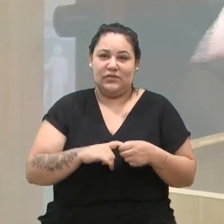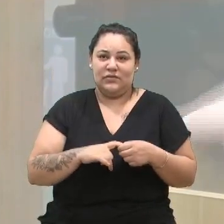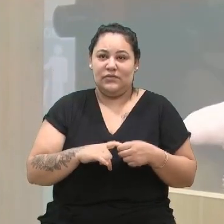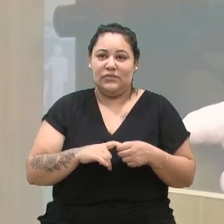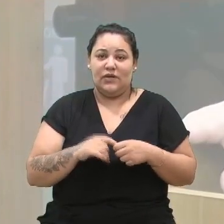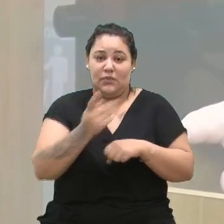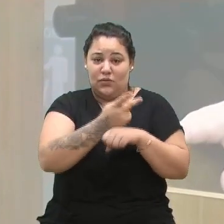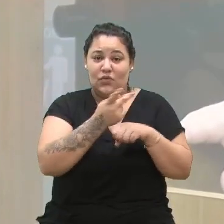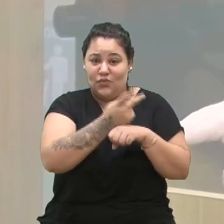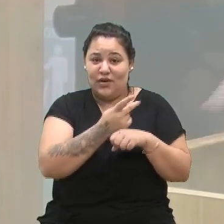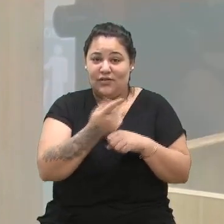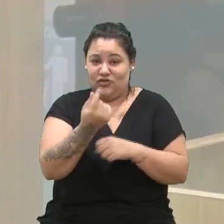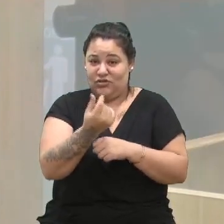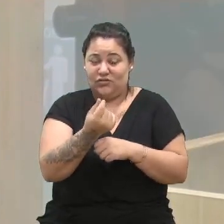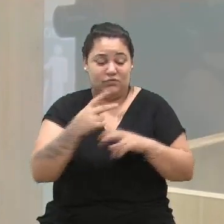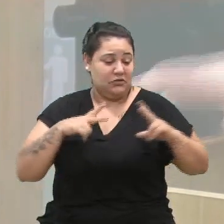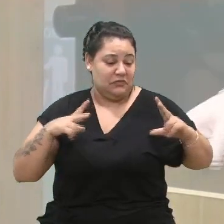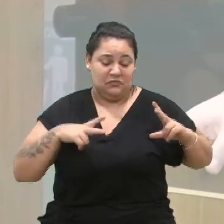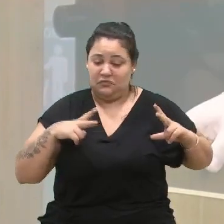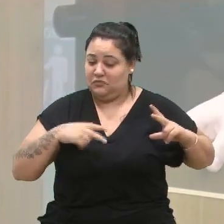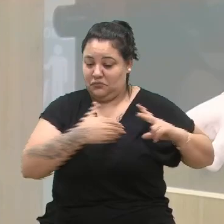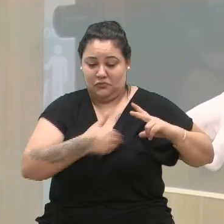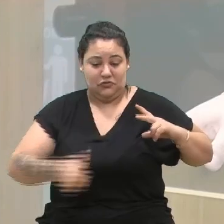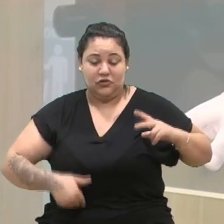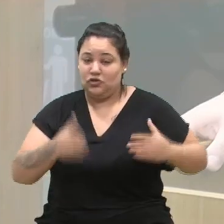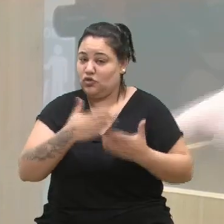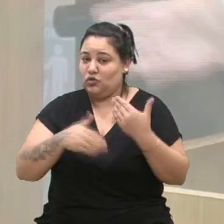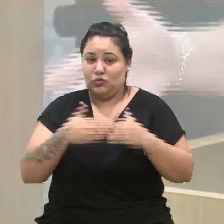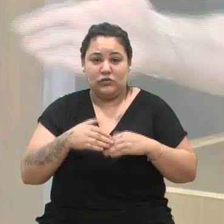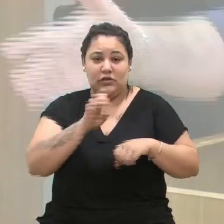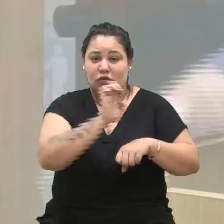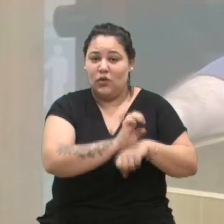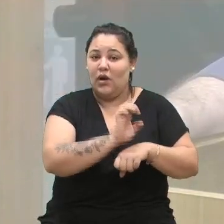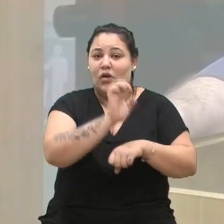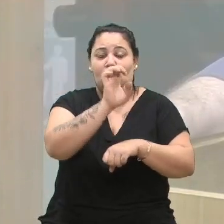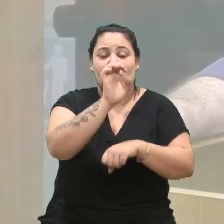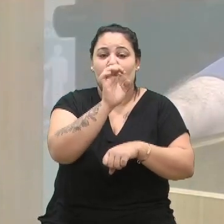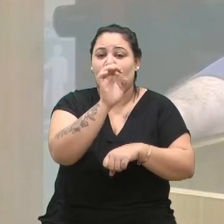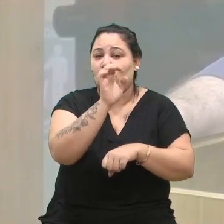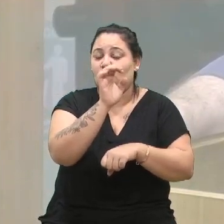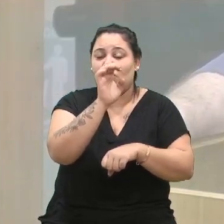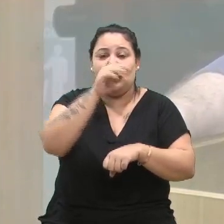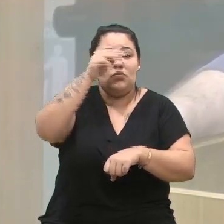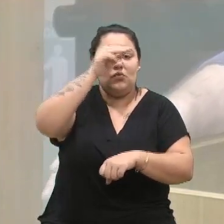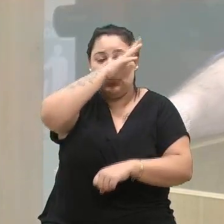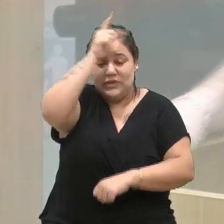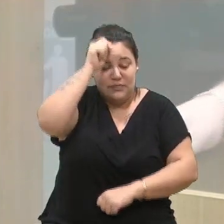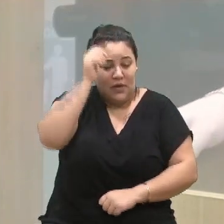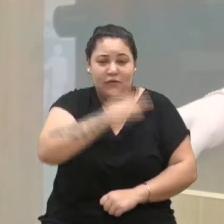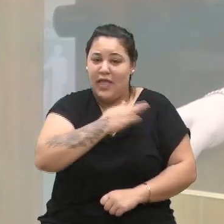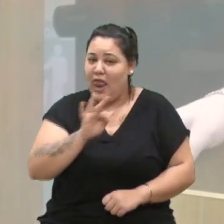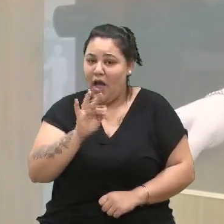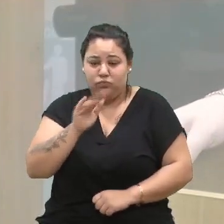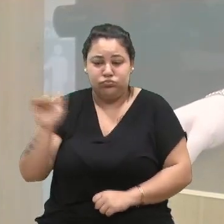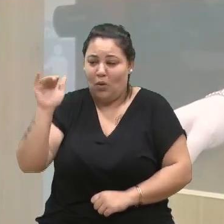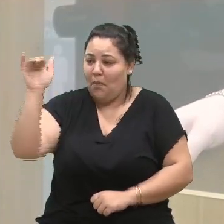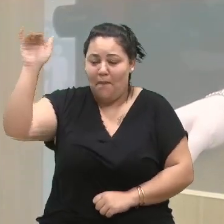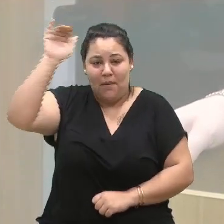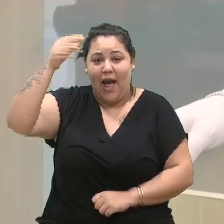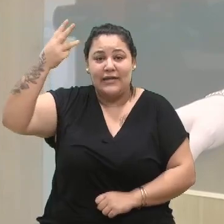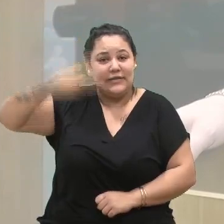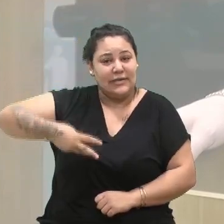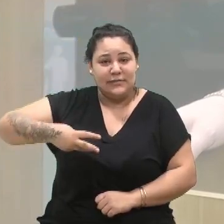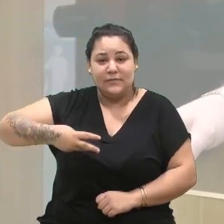privado ou seja público, em todas as esferas, para que se consiga manter a história